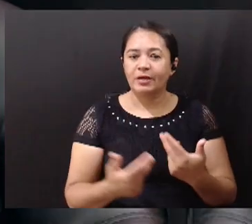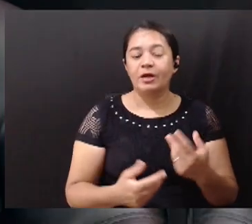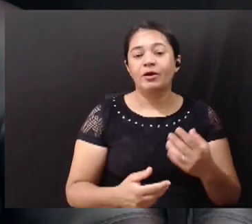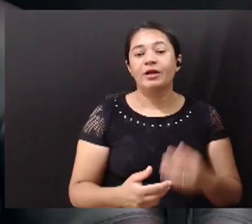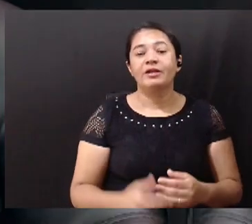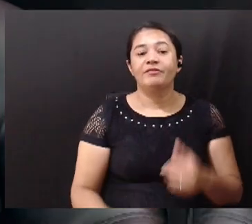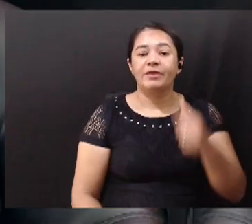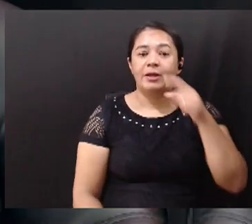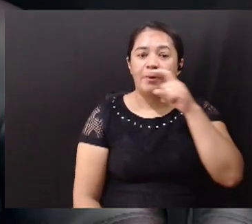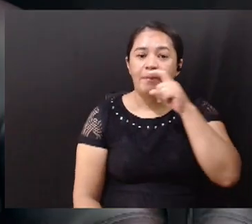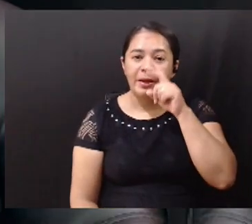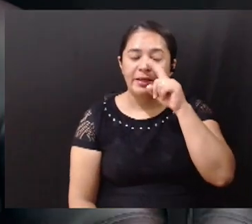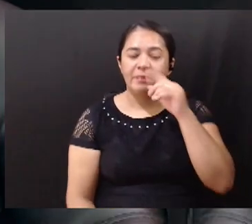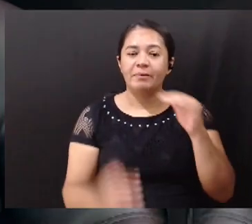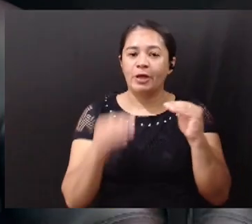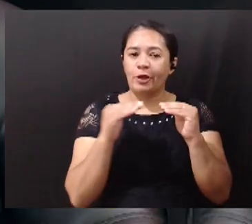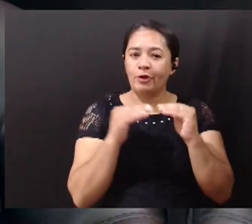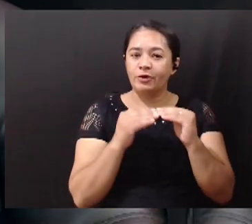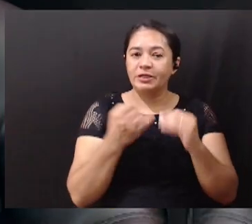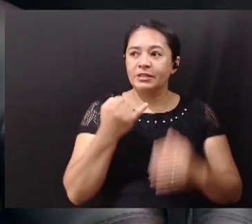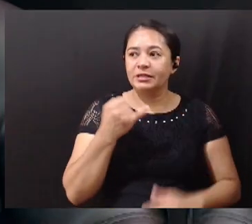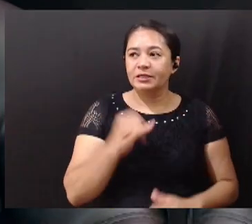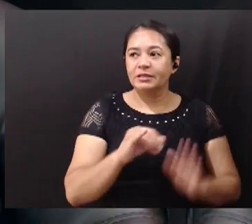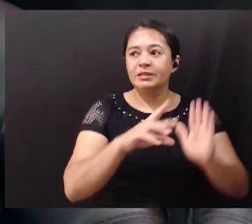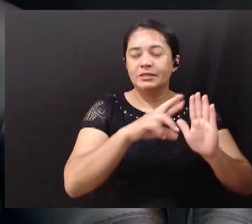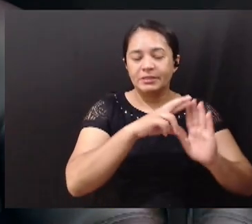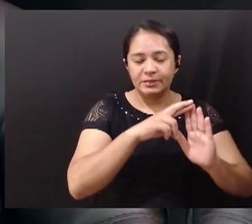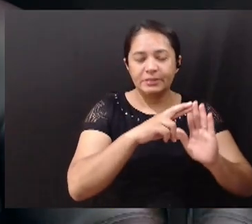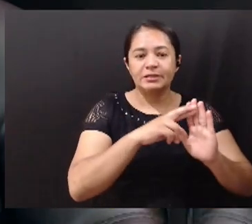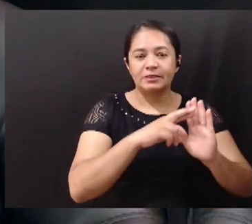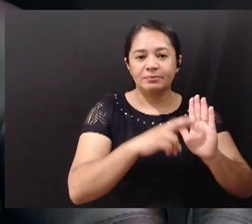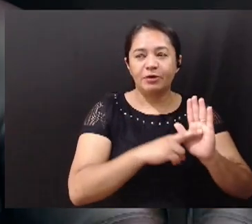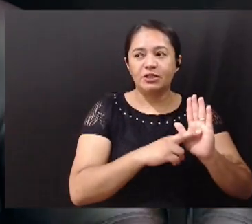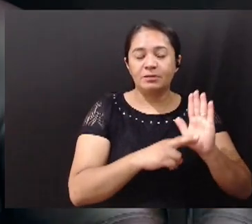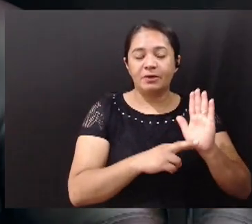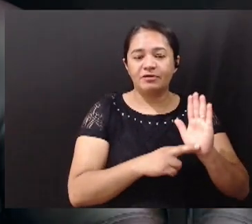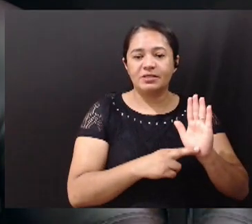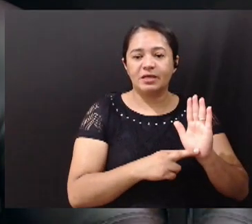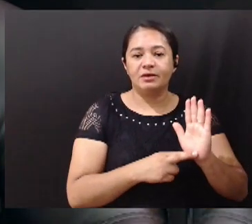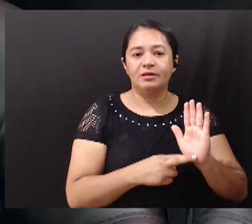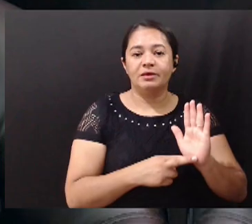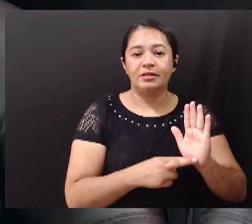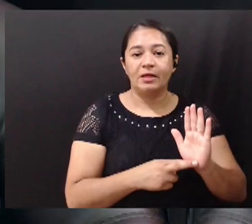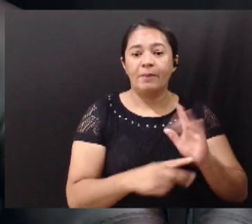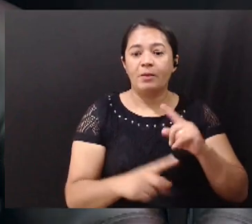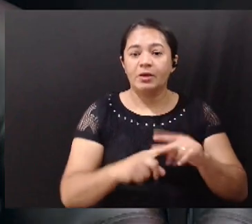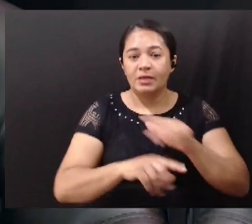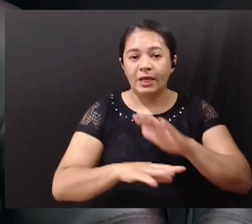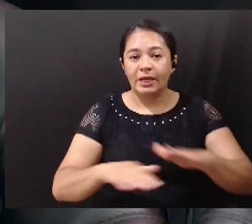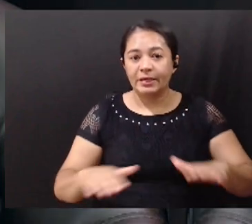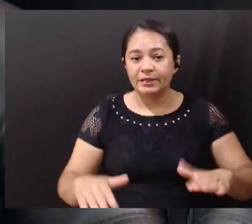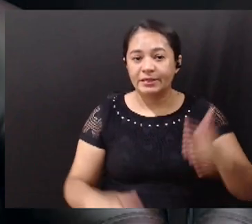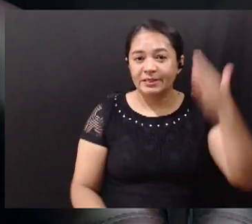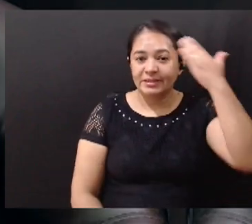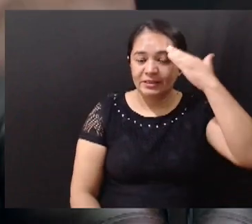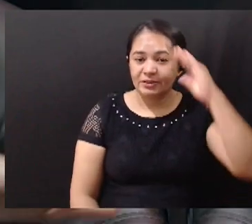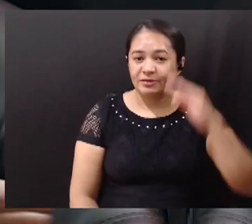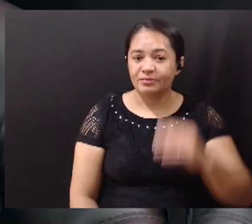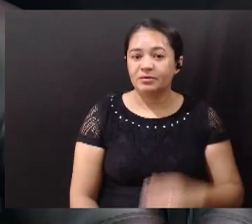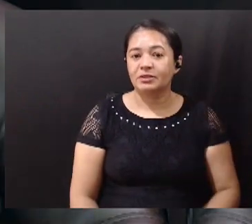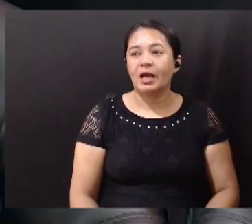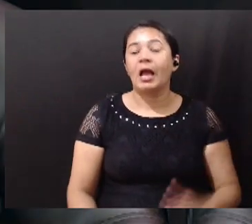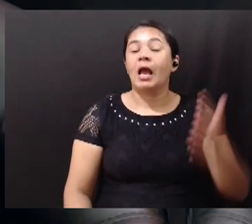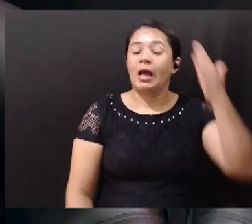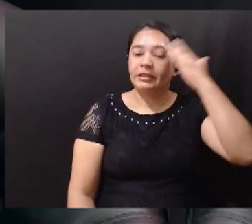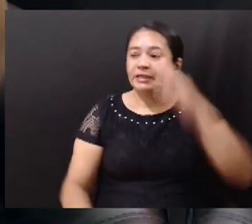eles manterem as regras originais das casas deles, a criança vai começar a entender que, tá, entendi. Então aqui na casa da